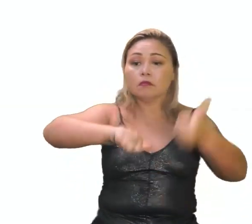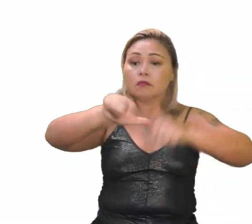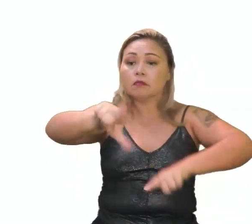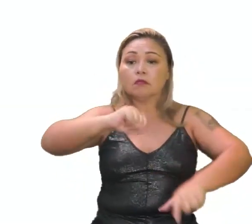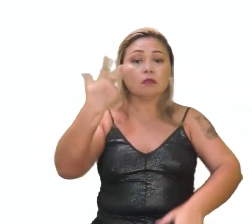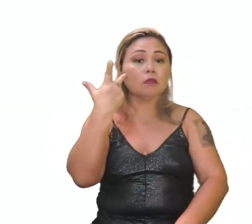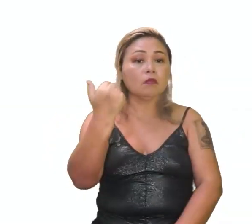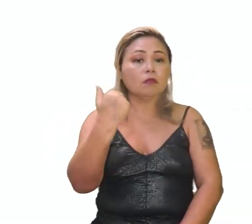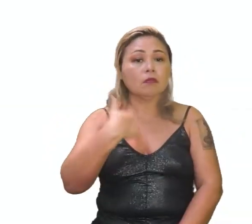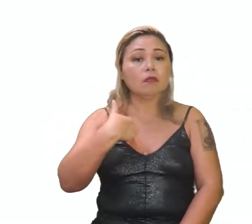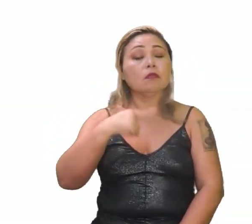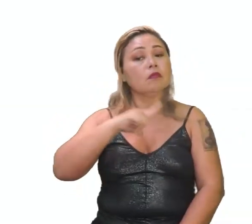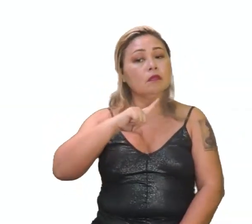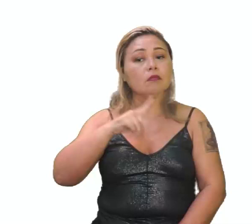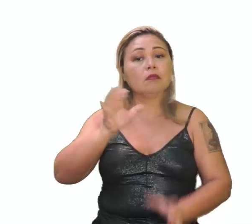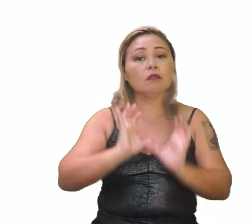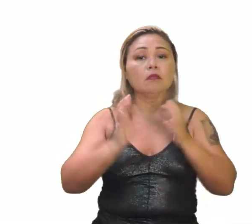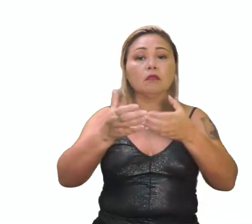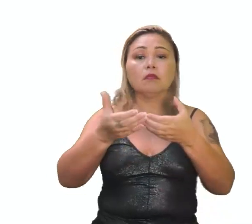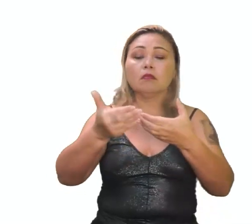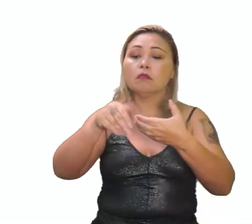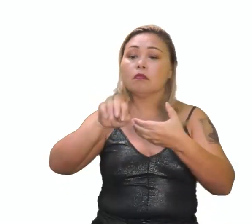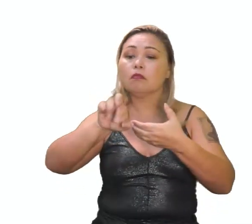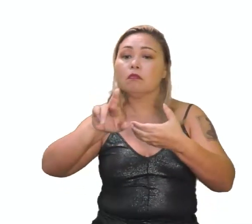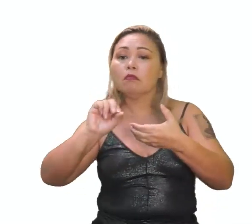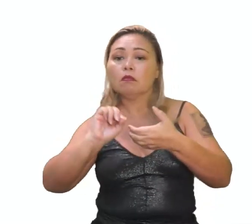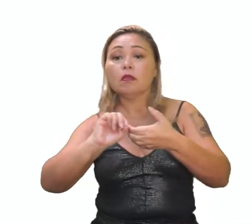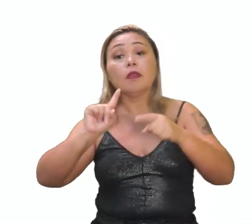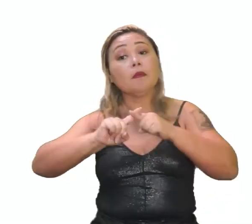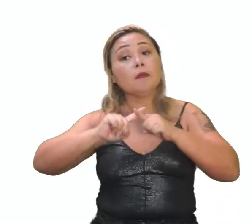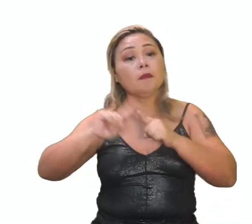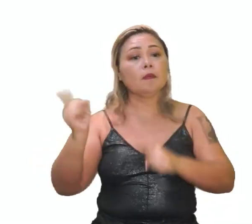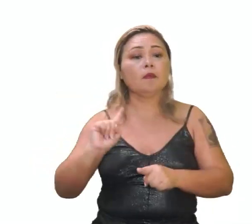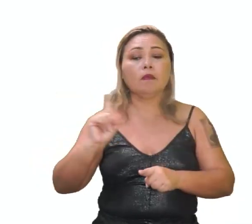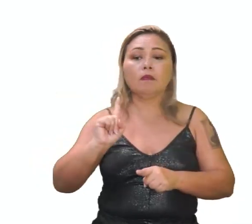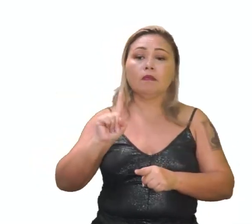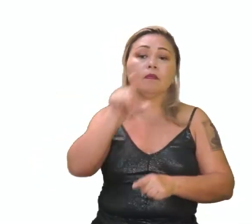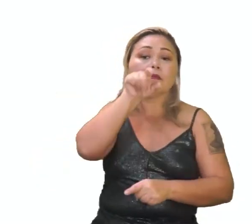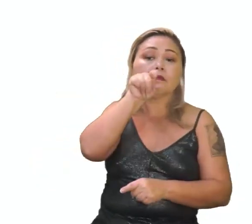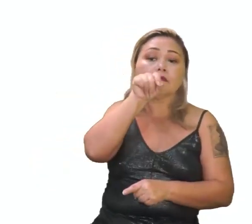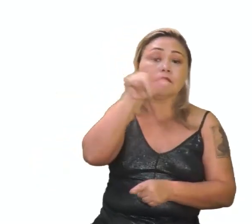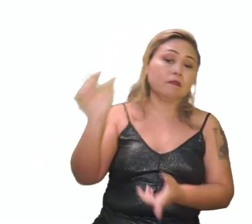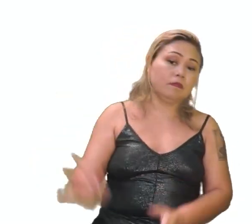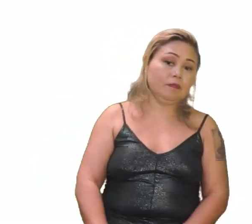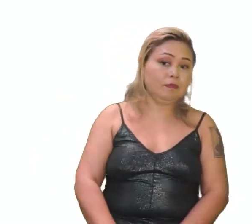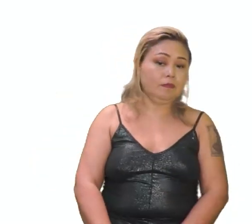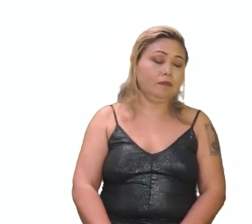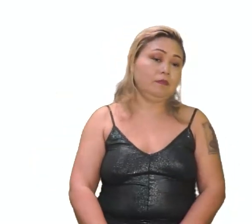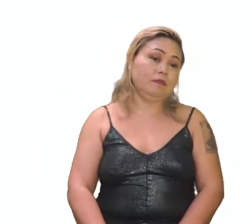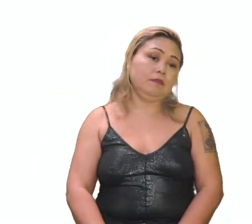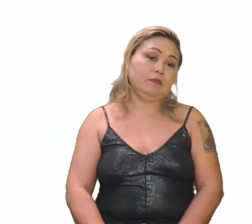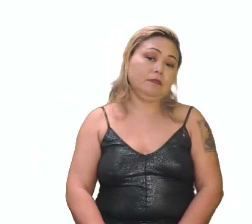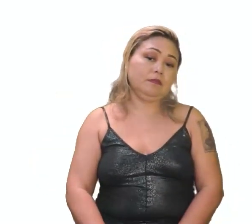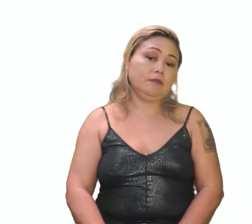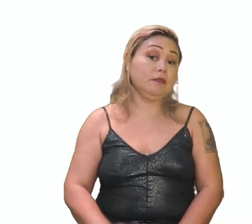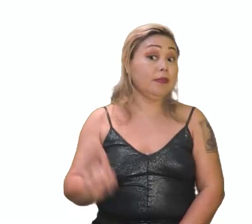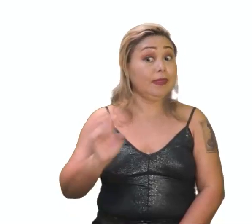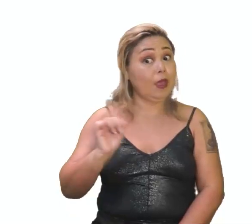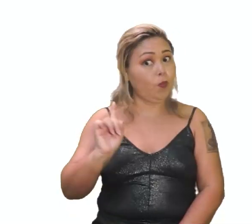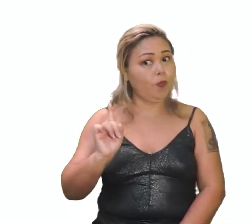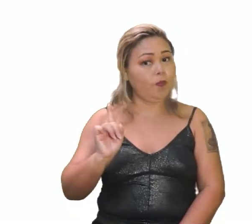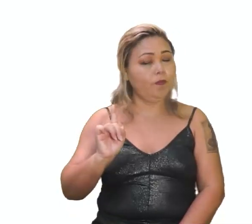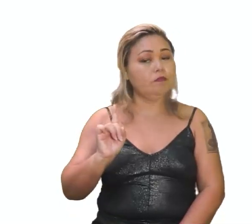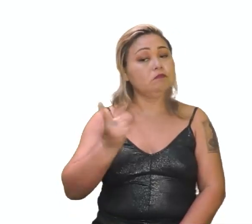seleção natural atua na população de besouros, mas não na de pássaros? Não,